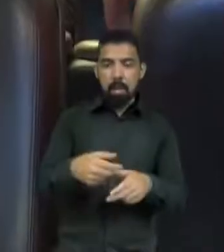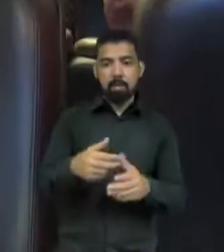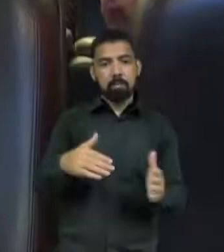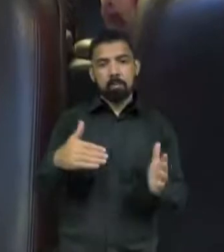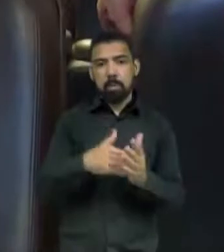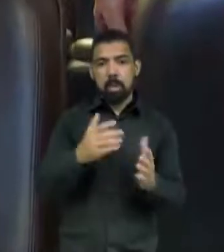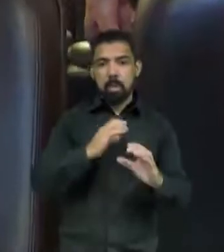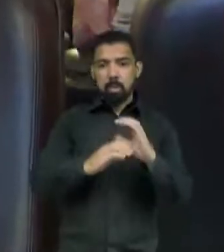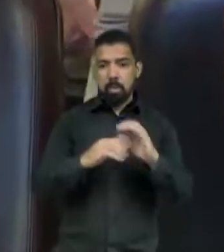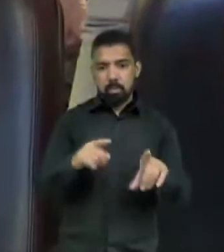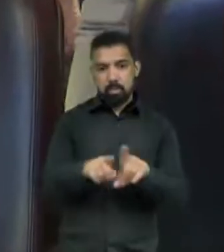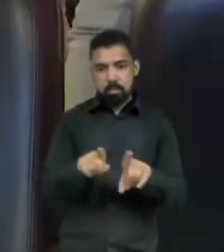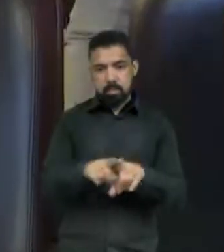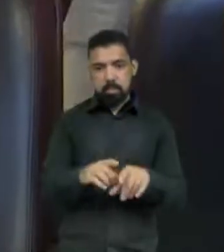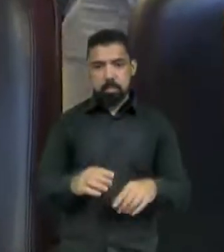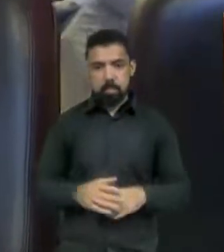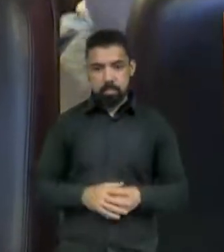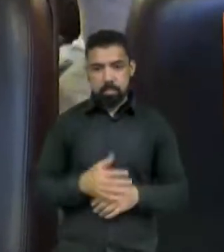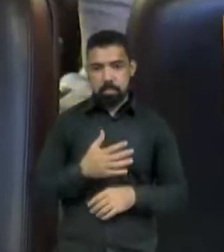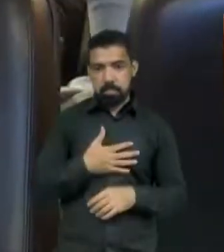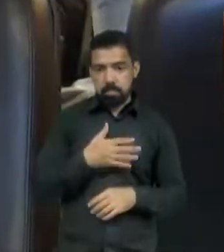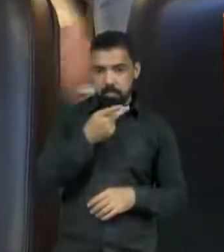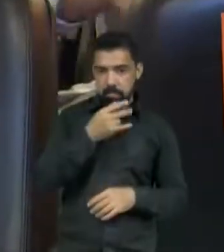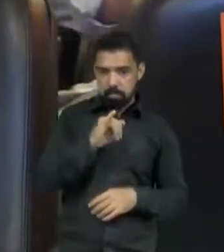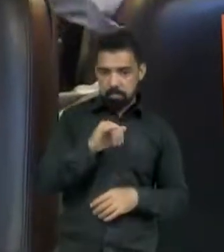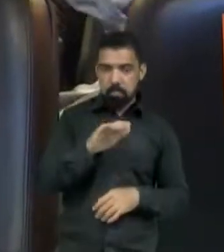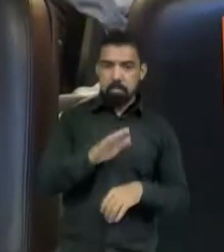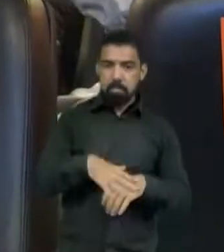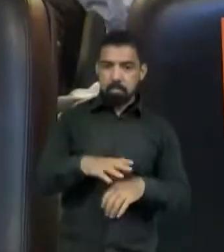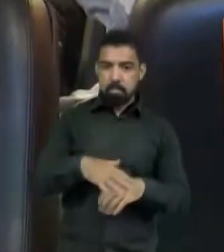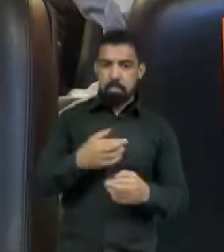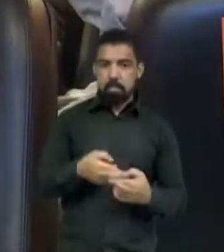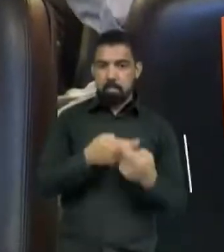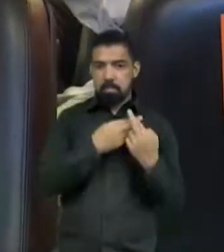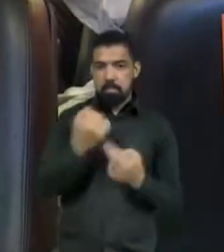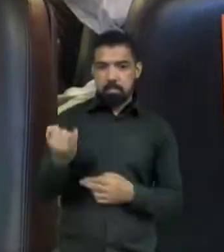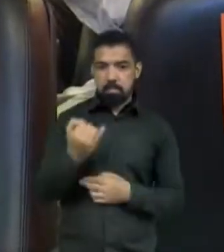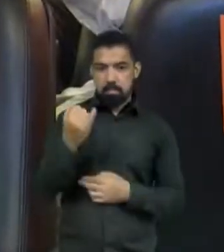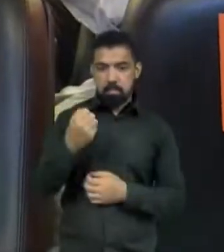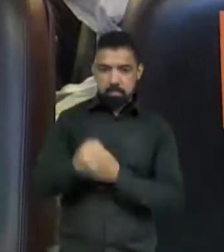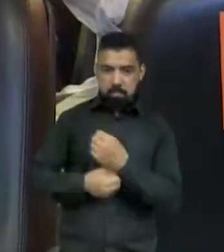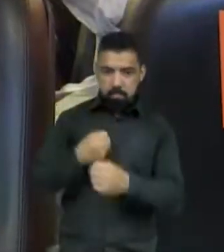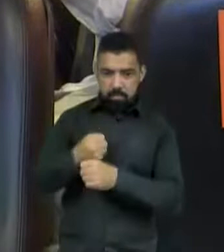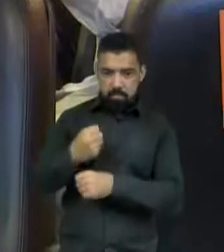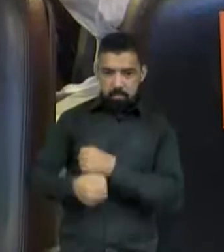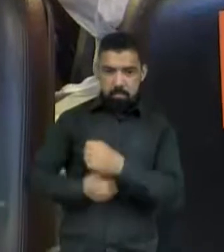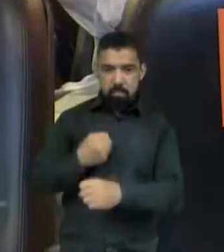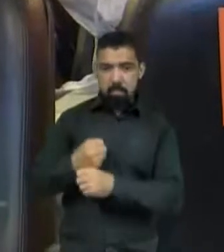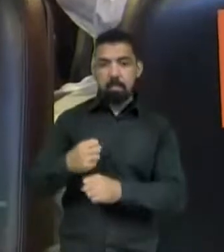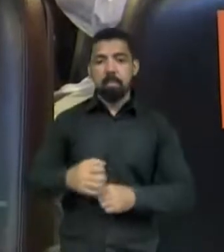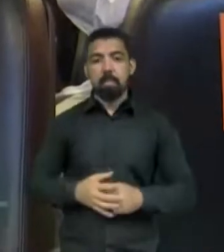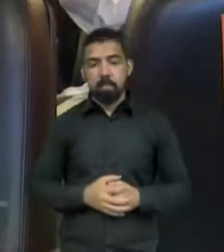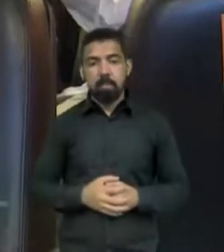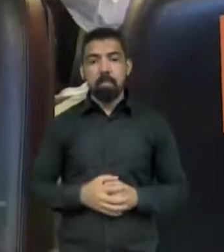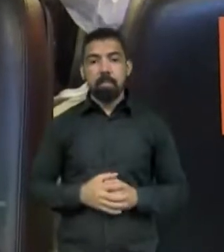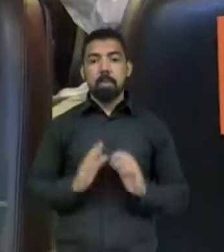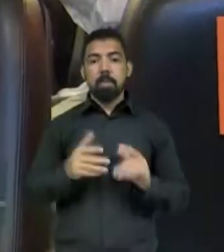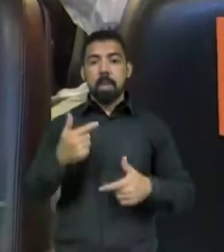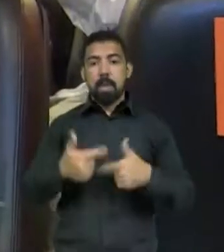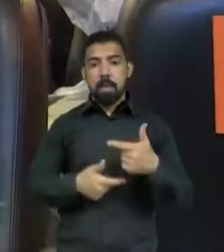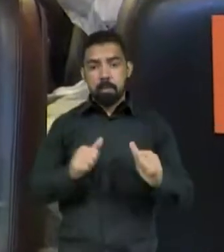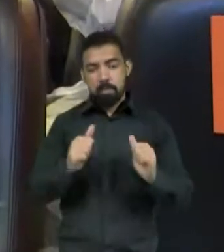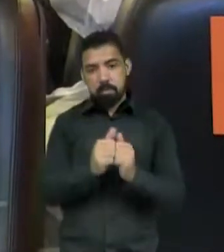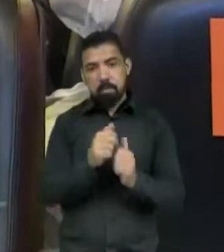A presença do meu pai foi muito importante durante todos esses anos. Eu cheguei a trabalhar com ele,